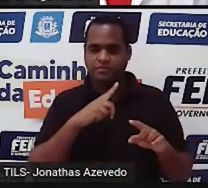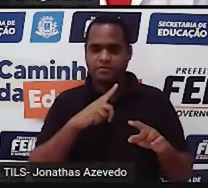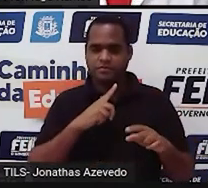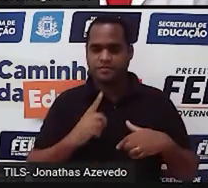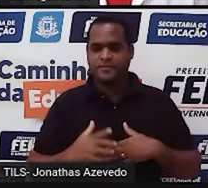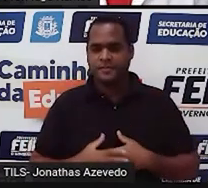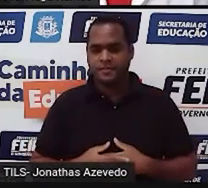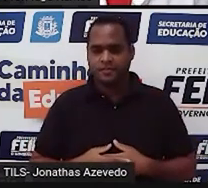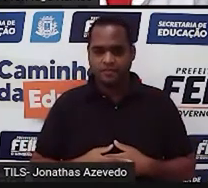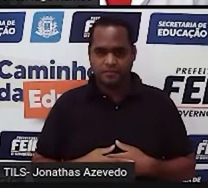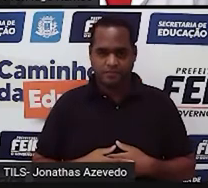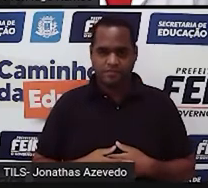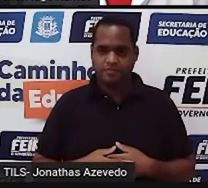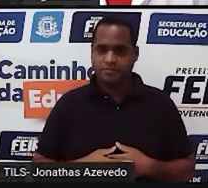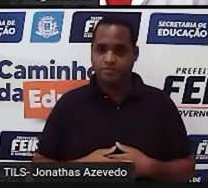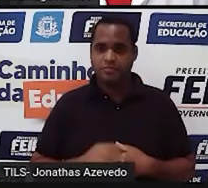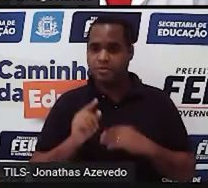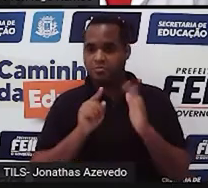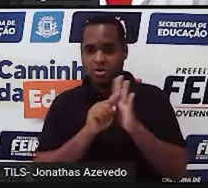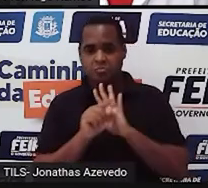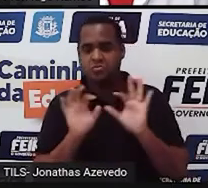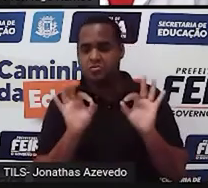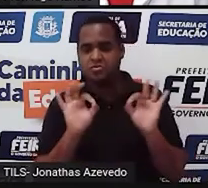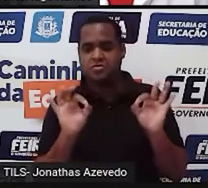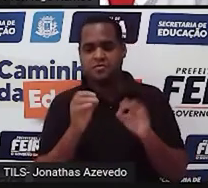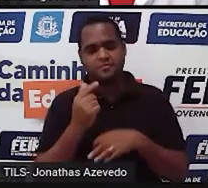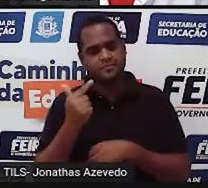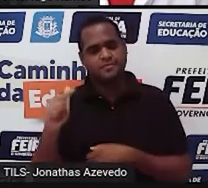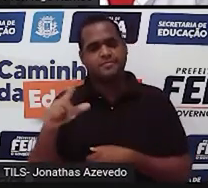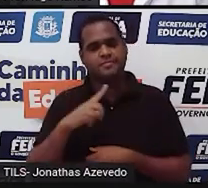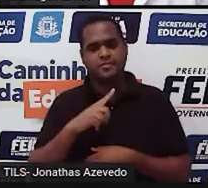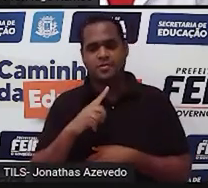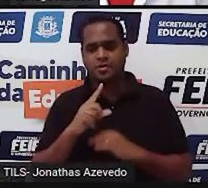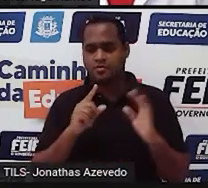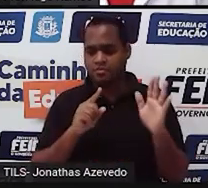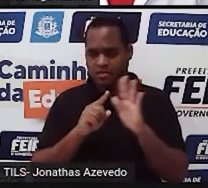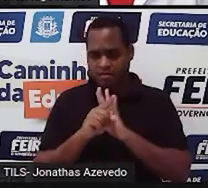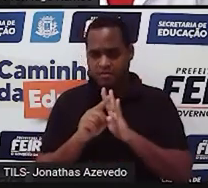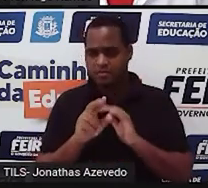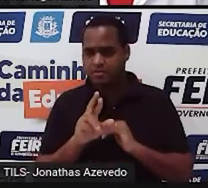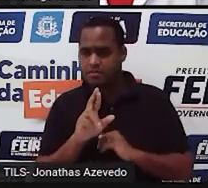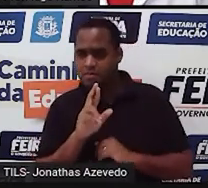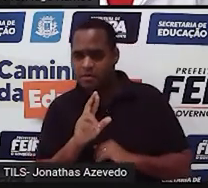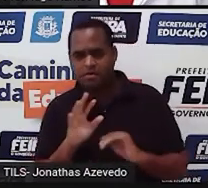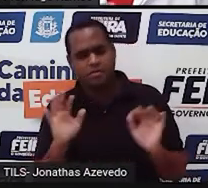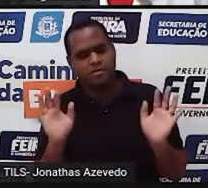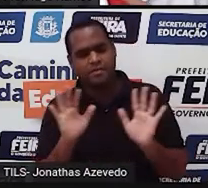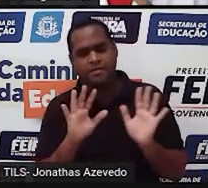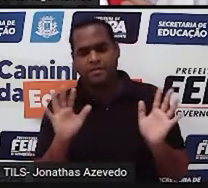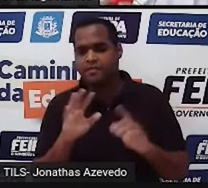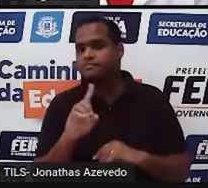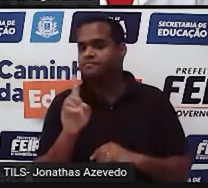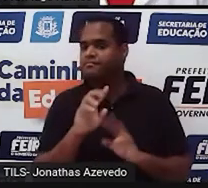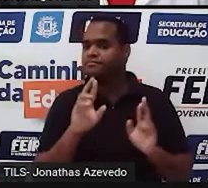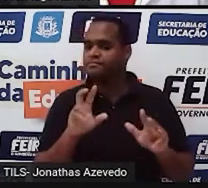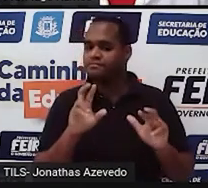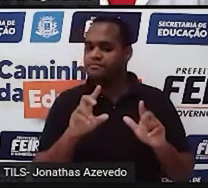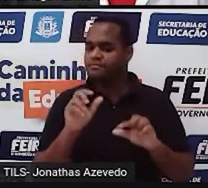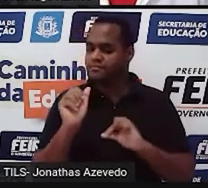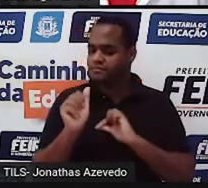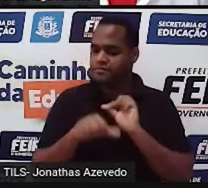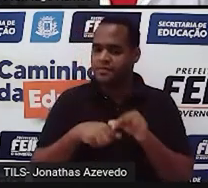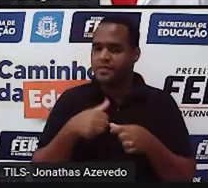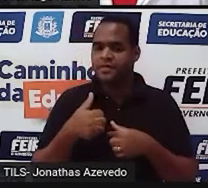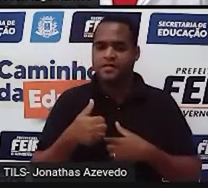como assim professor não era pergunta não o senhor pergunta eu respondo né se não é não Dessa vez vai ser o